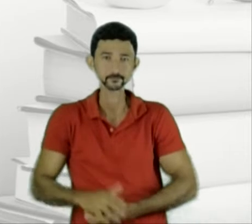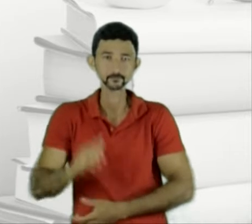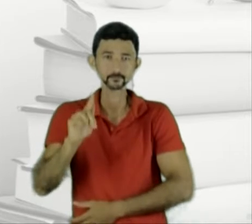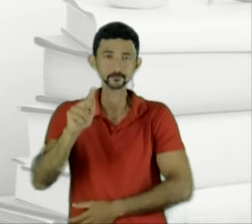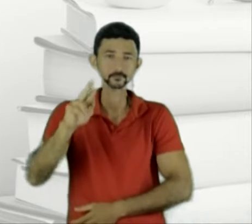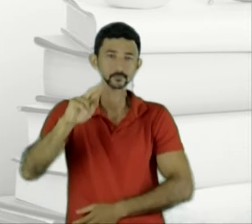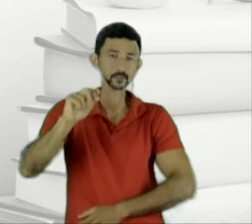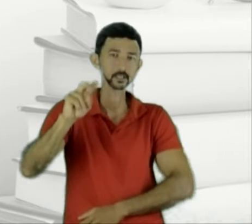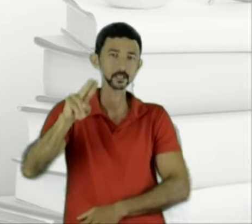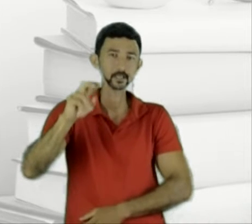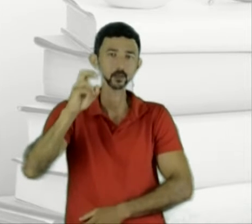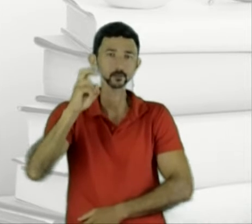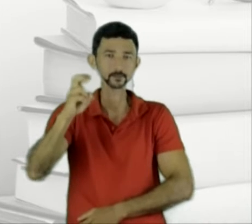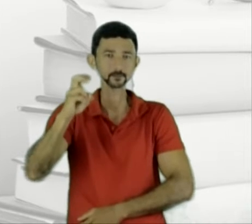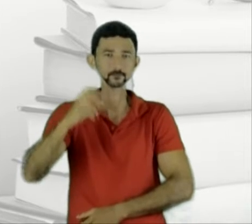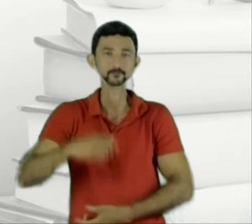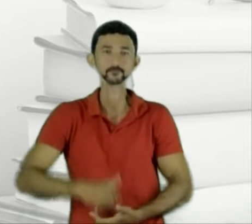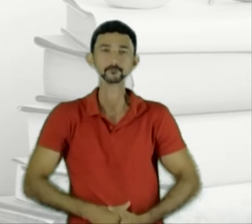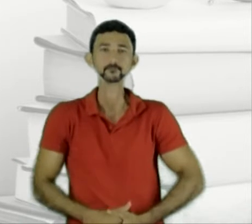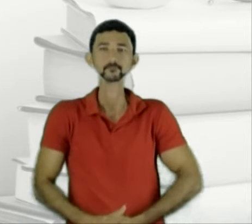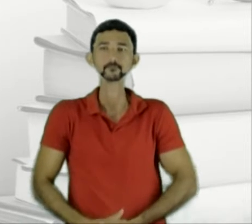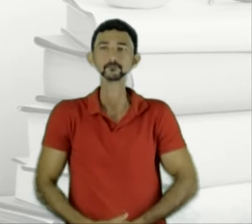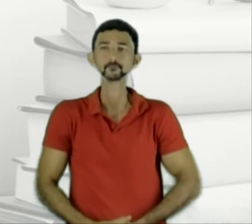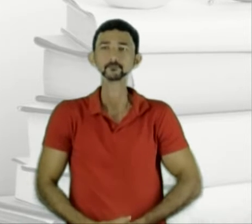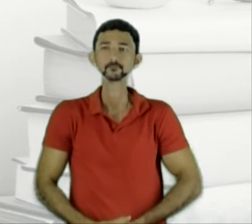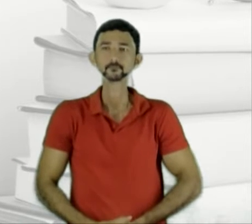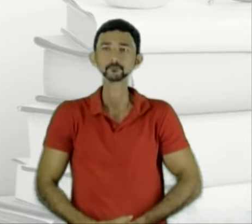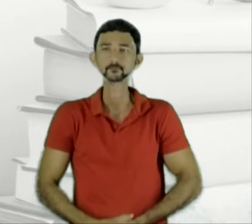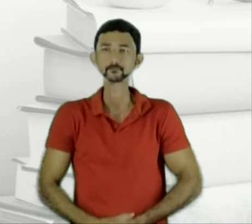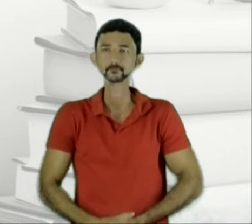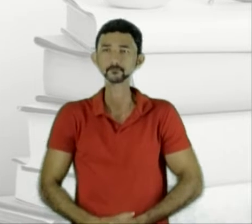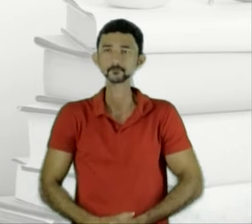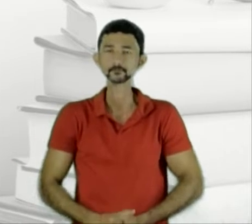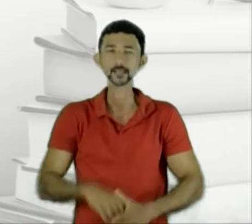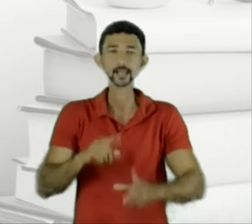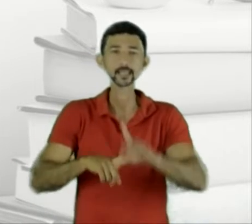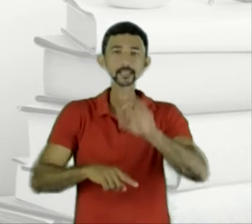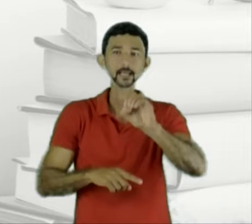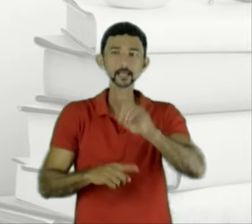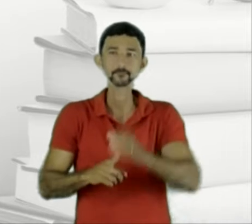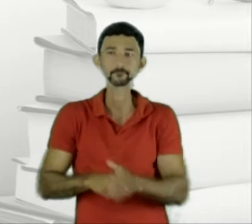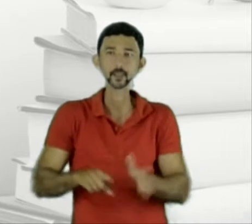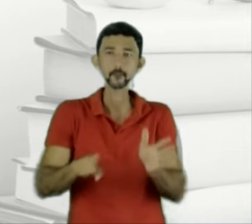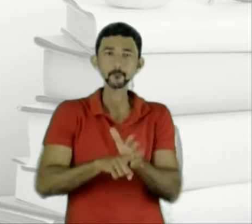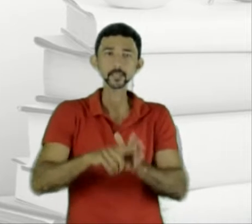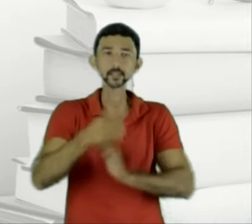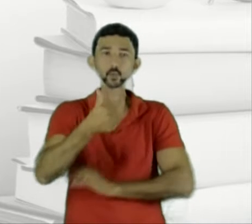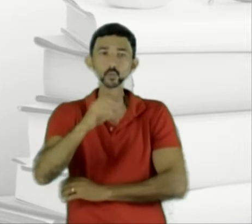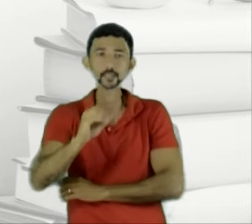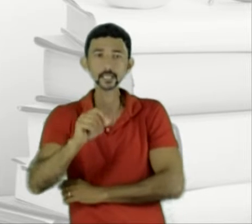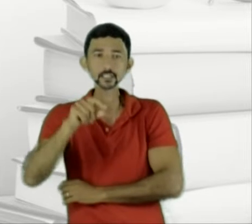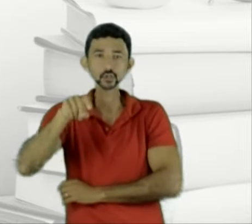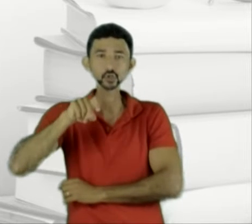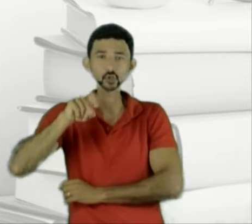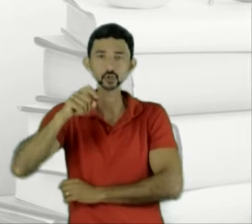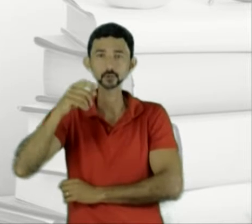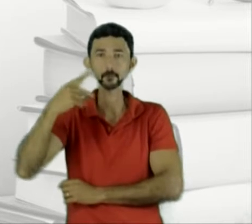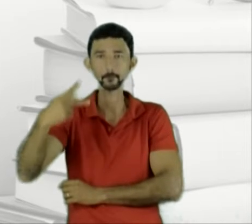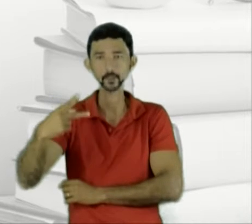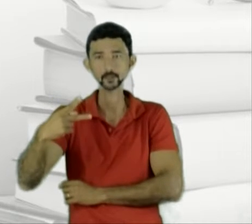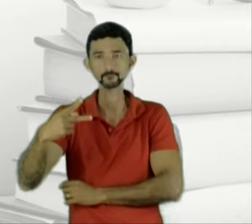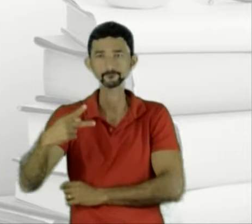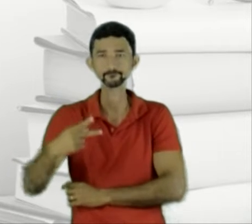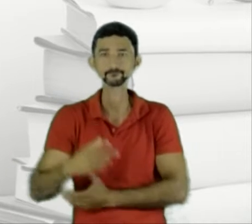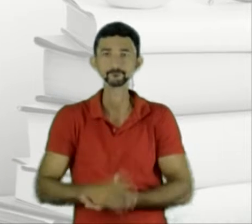monômio tem grau 5. A letra E, menos 10xp. Como a gente viu,